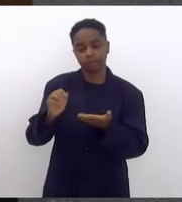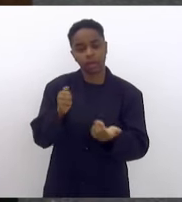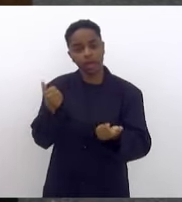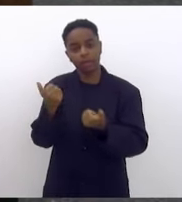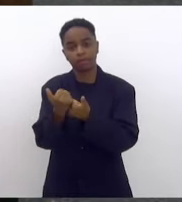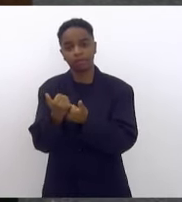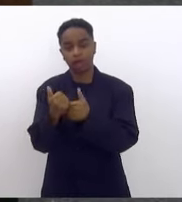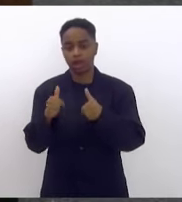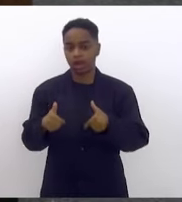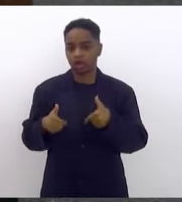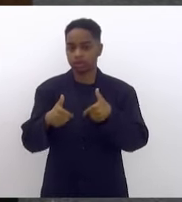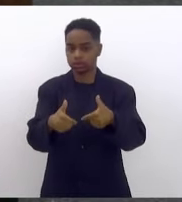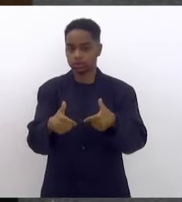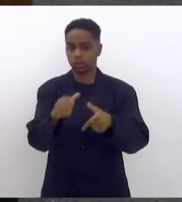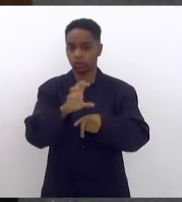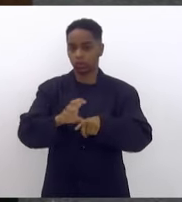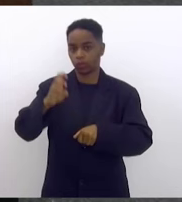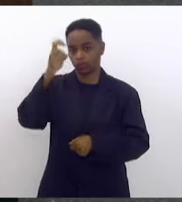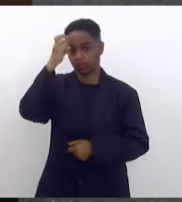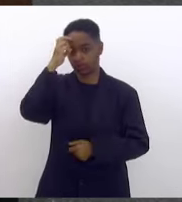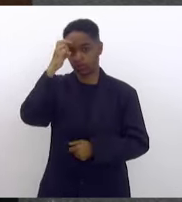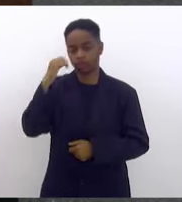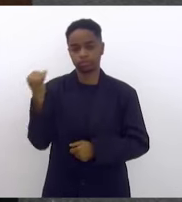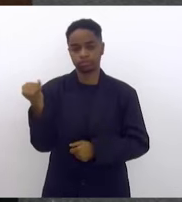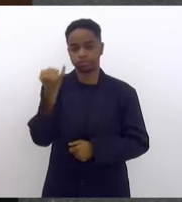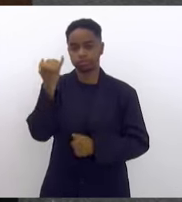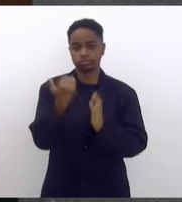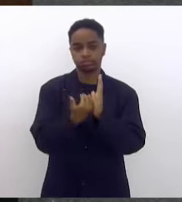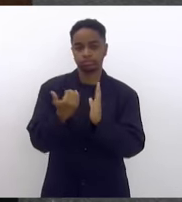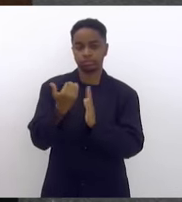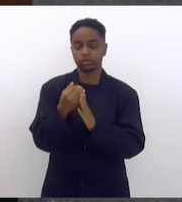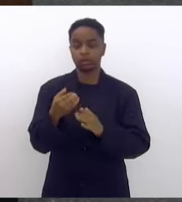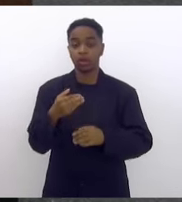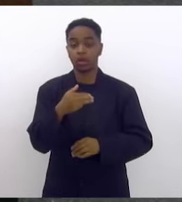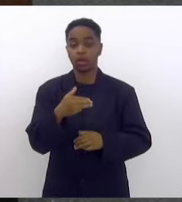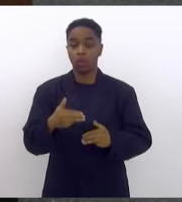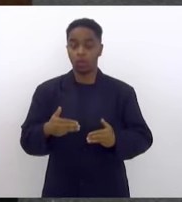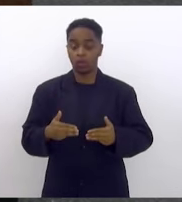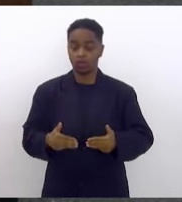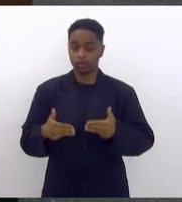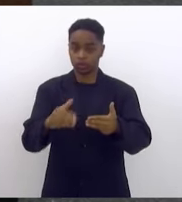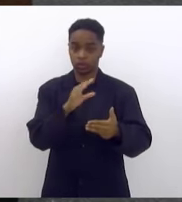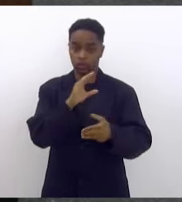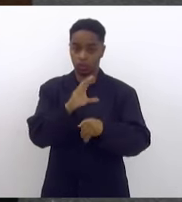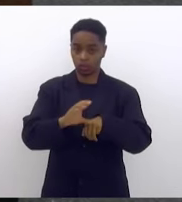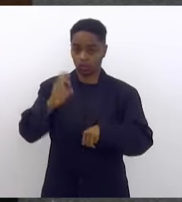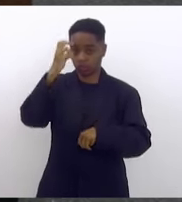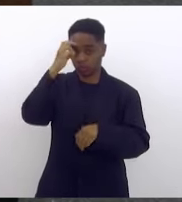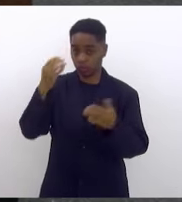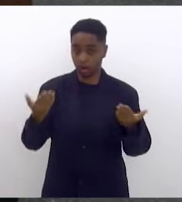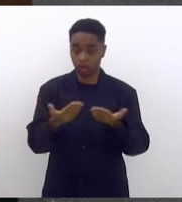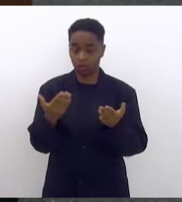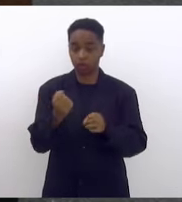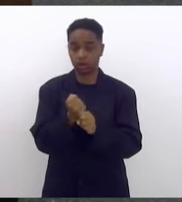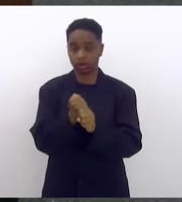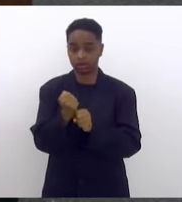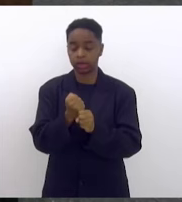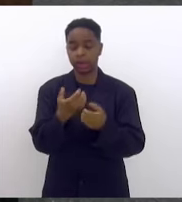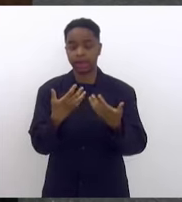essa atividade cultural tão importante. O Ministério da Cultura, esse ano,